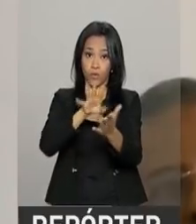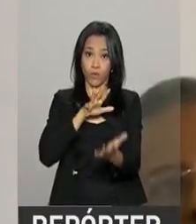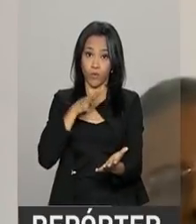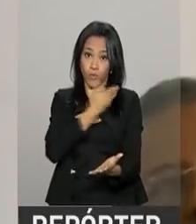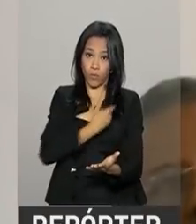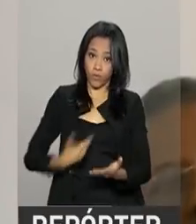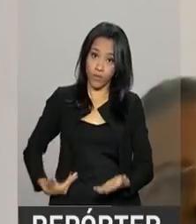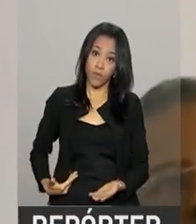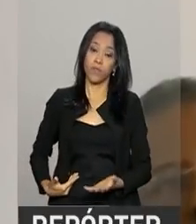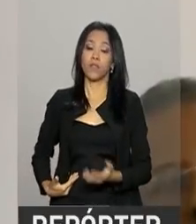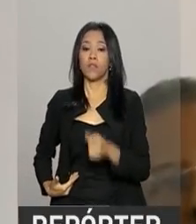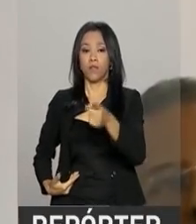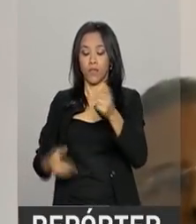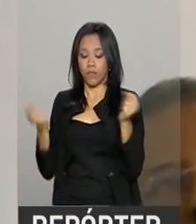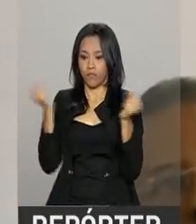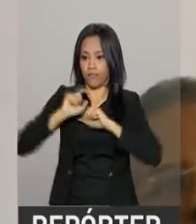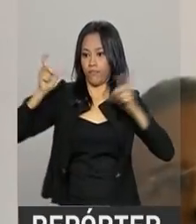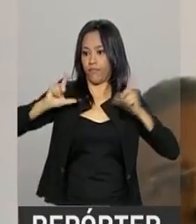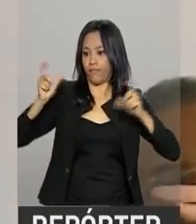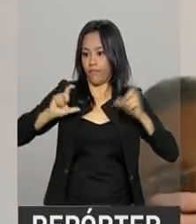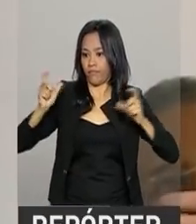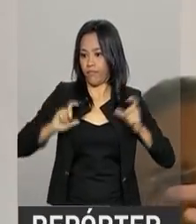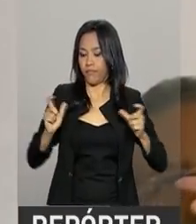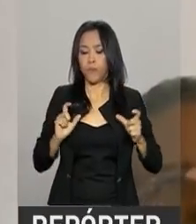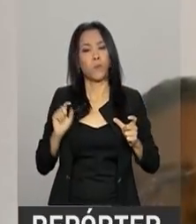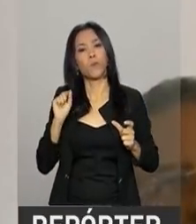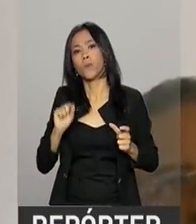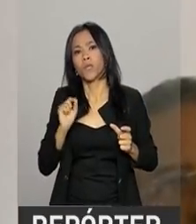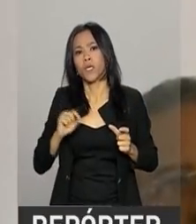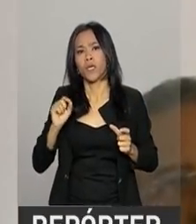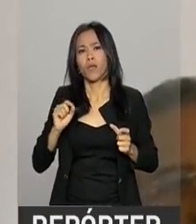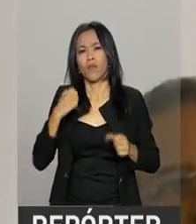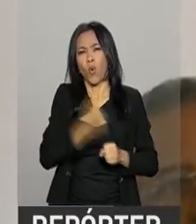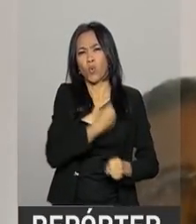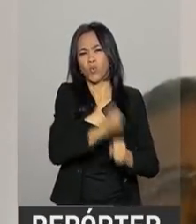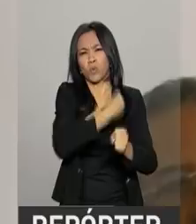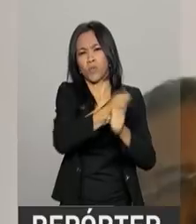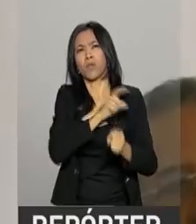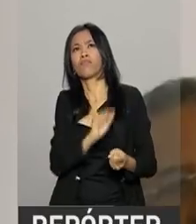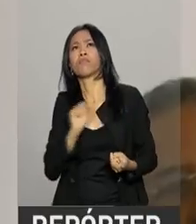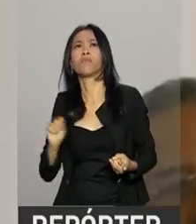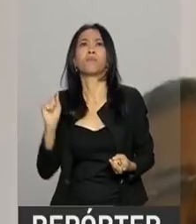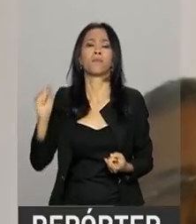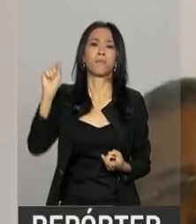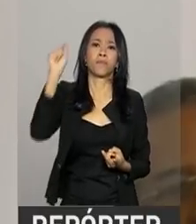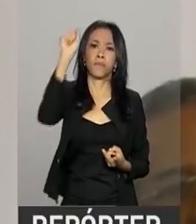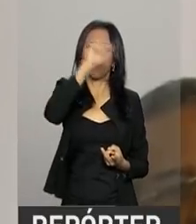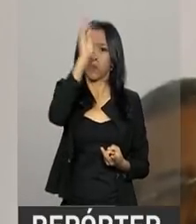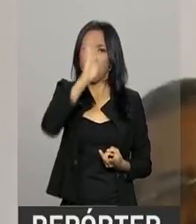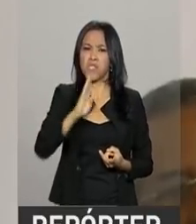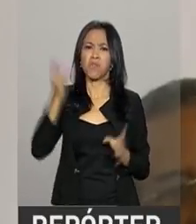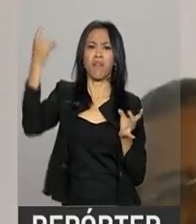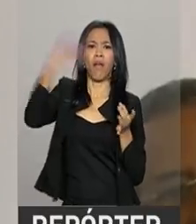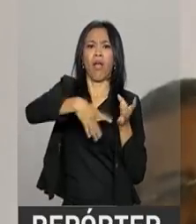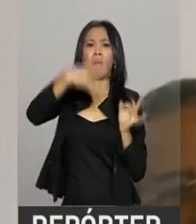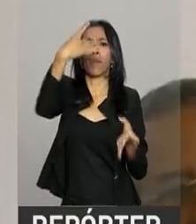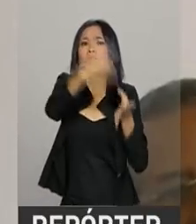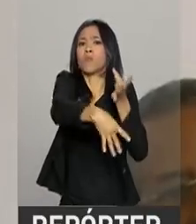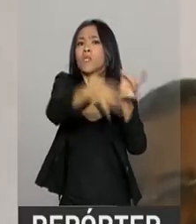fiquei espantado, ficamos todos, com o número de obras, não é, Meirelles, que estavam